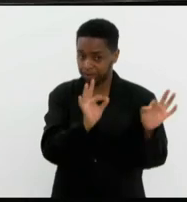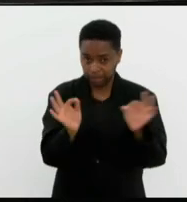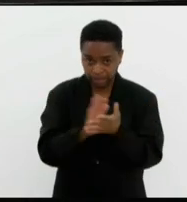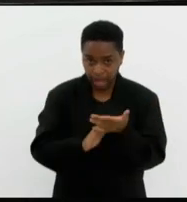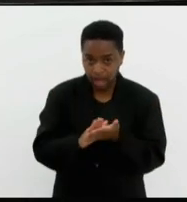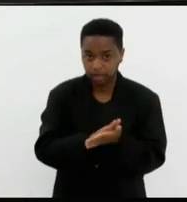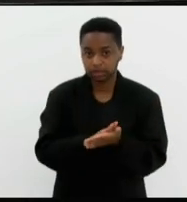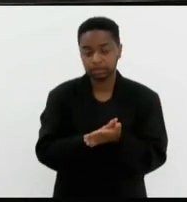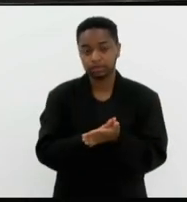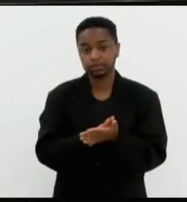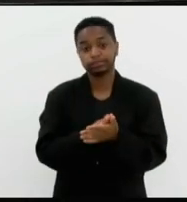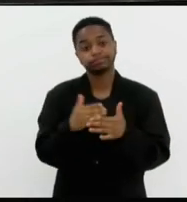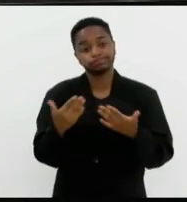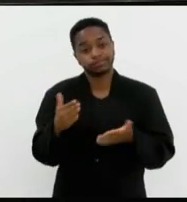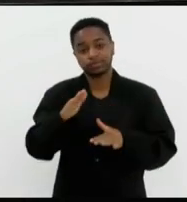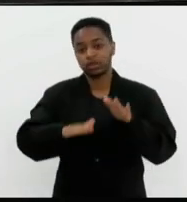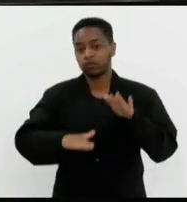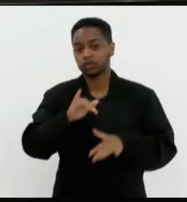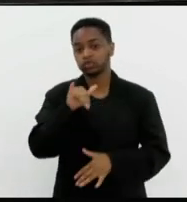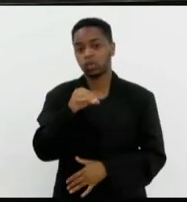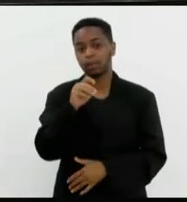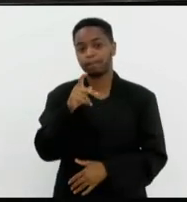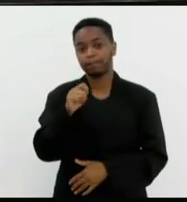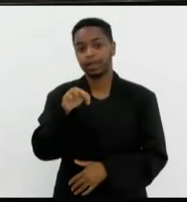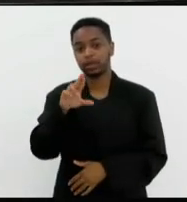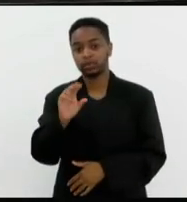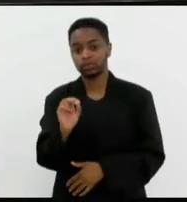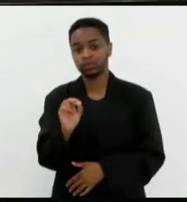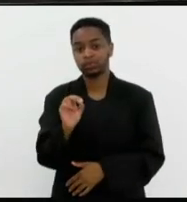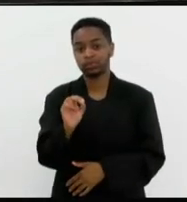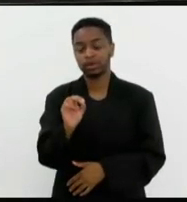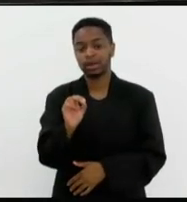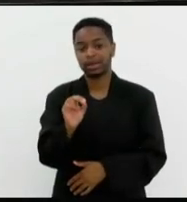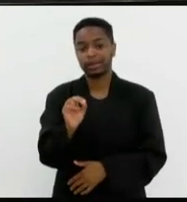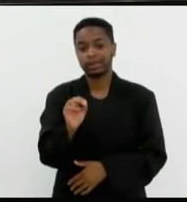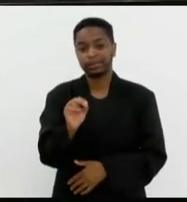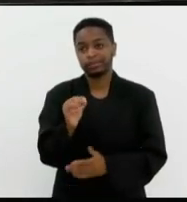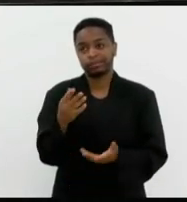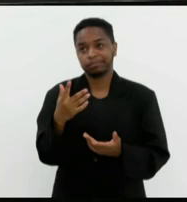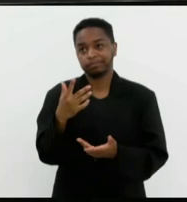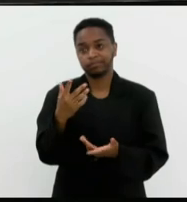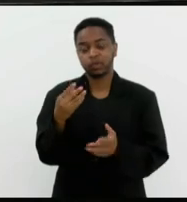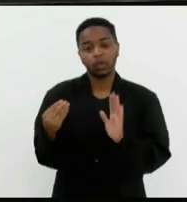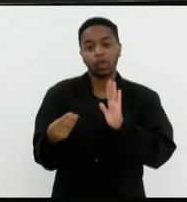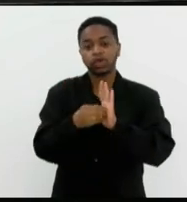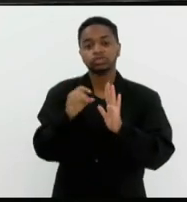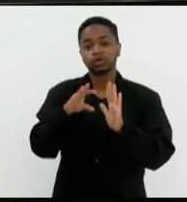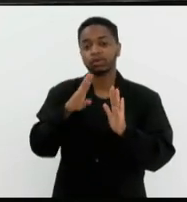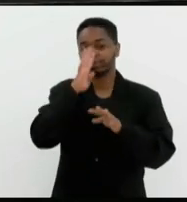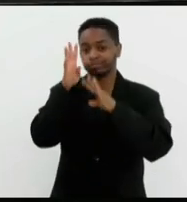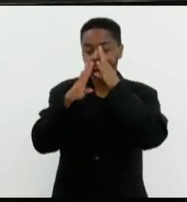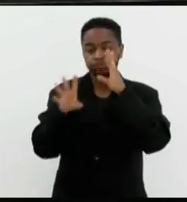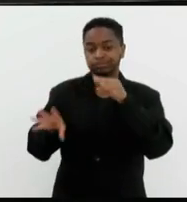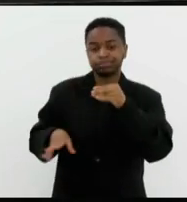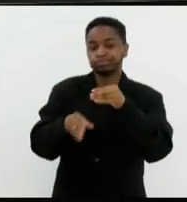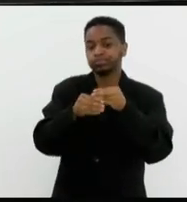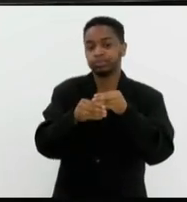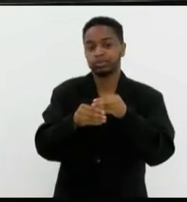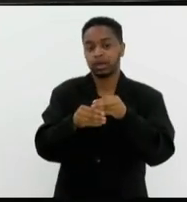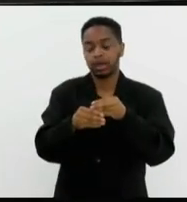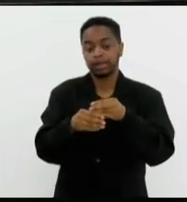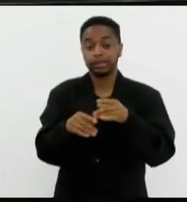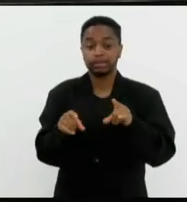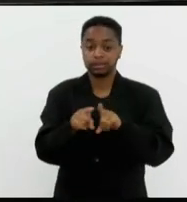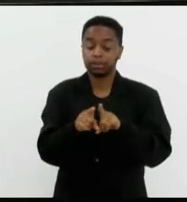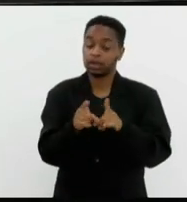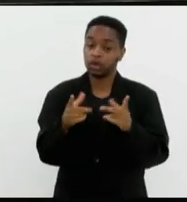esse processo avançasse, talvez o João Pedro fosse tido como mais um nas estatísticas, como é feito em muitos casos,